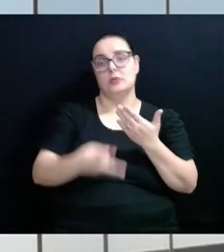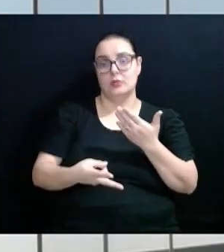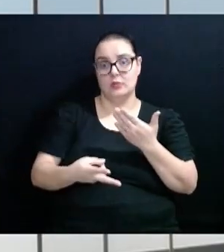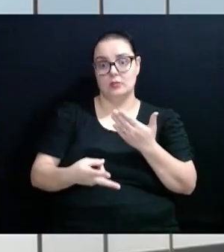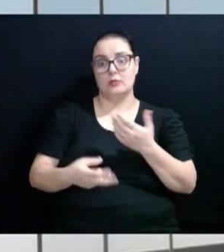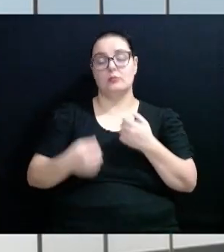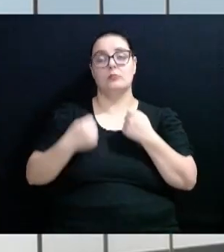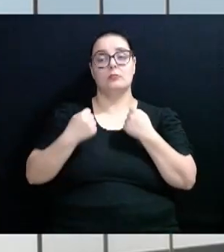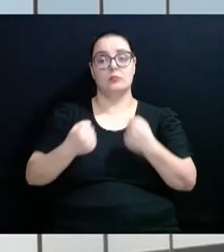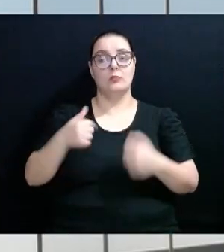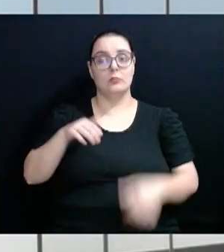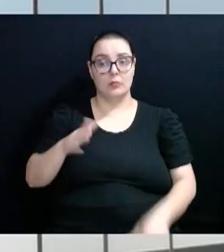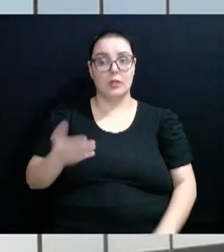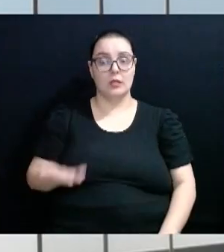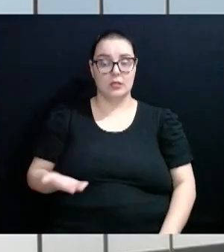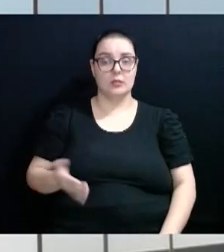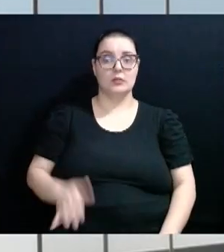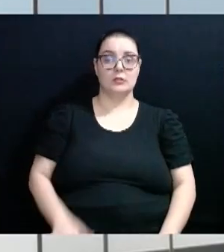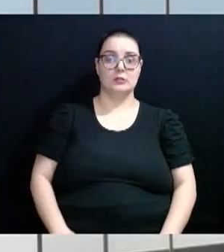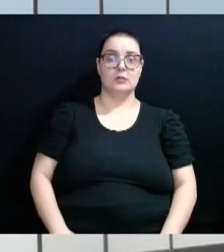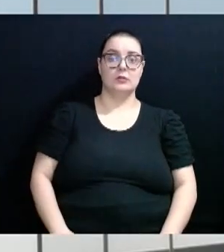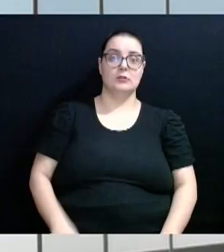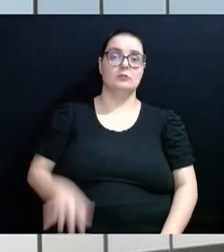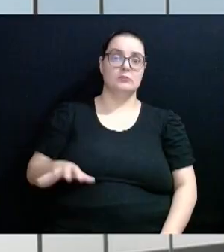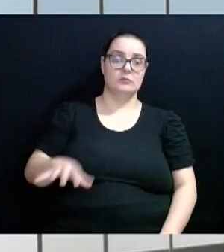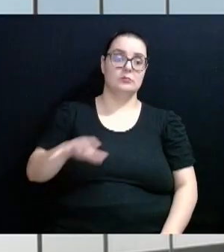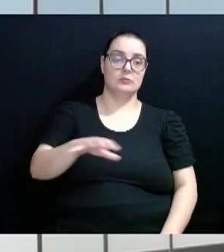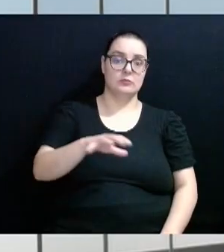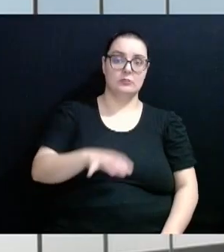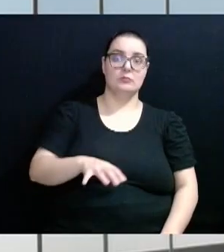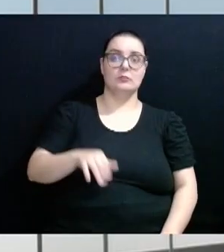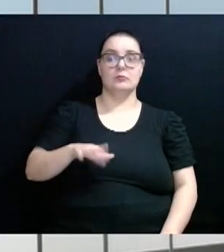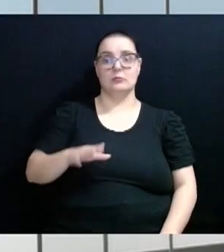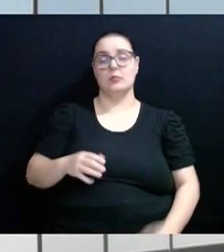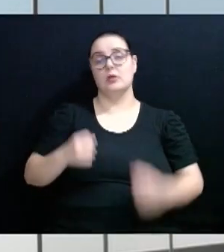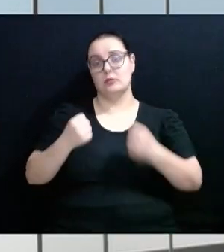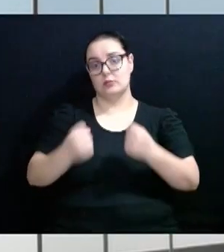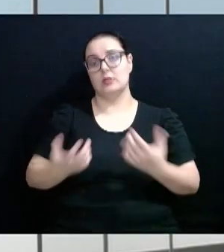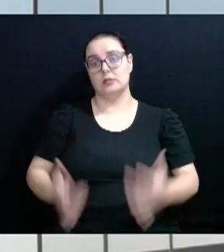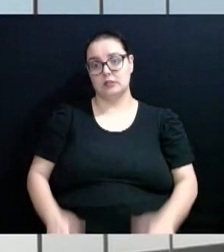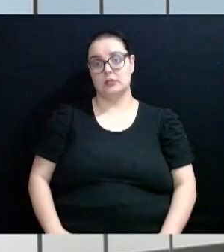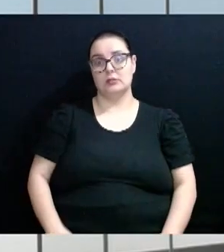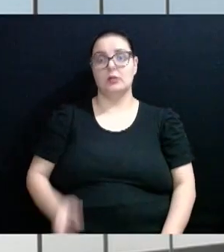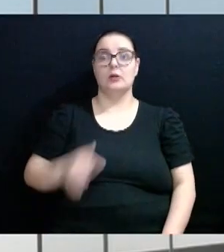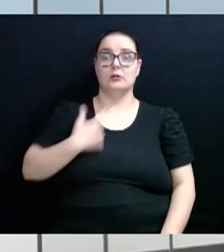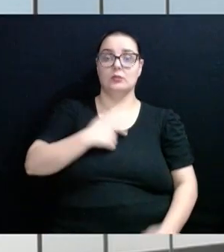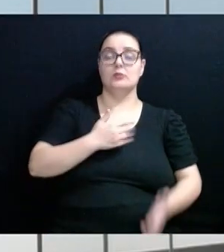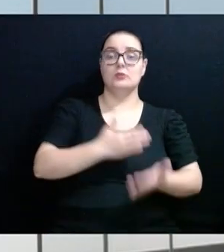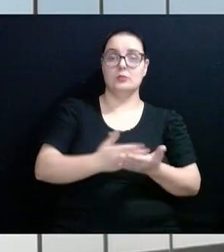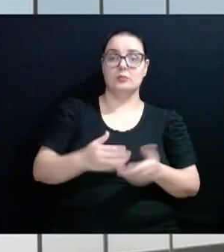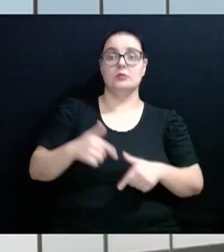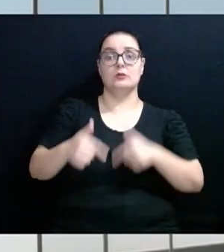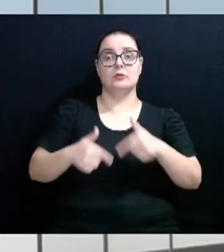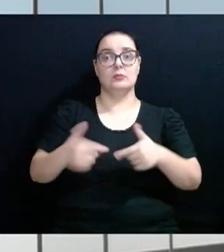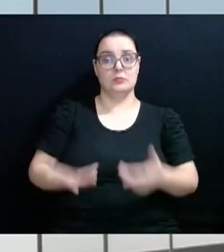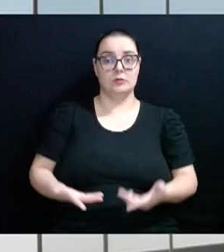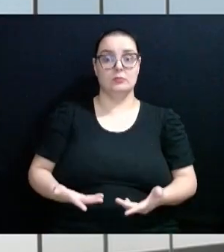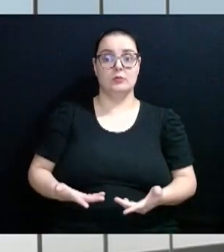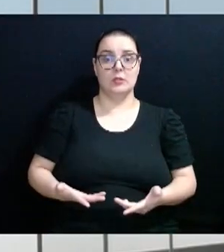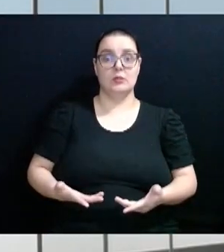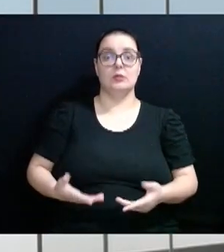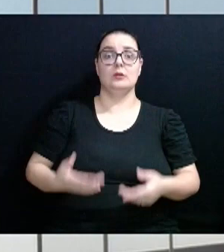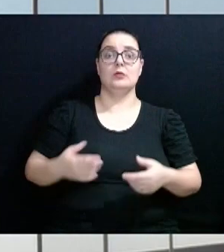pesados naqueles setores mais atingidos. Estamos já começando a fazer um trabalho muito intenso